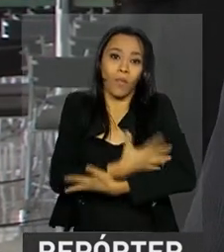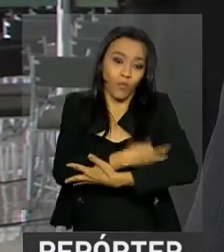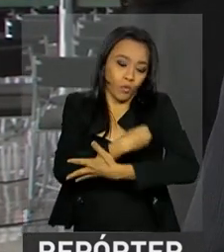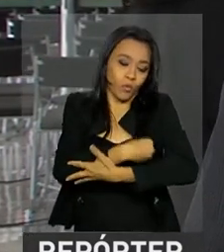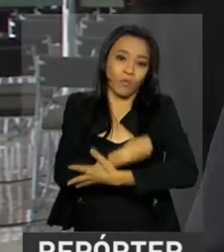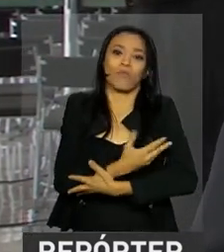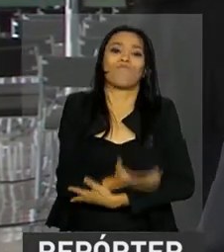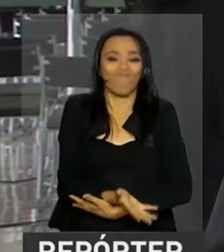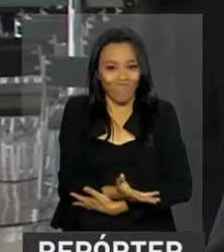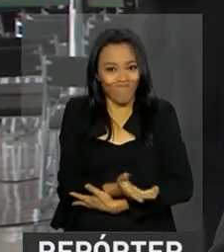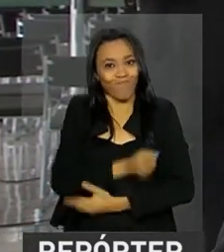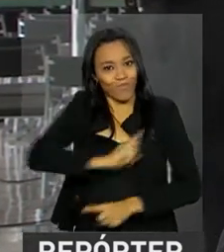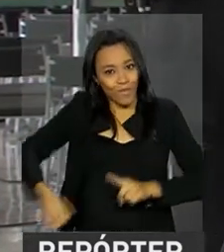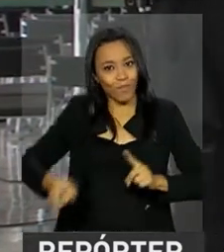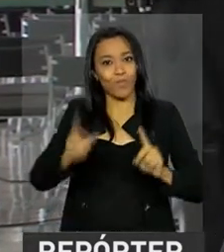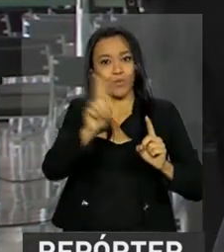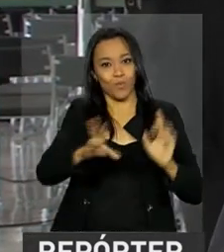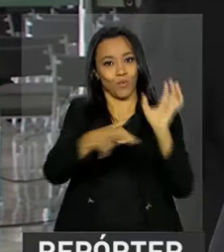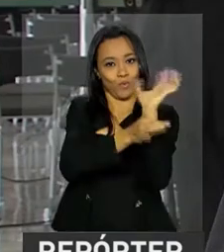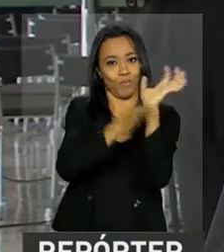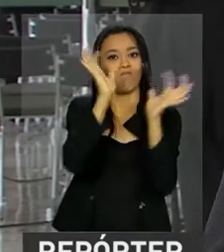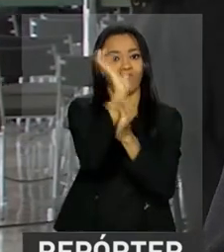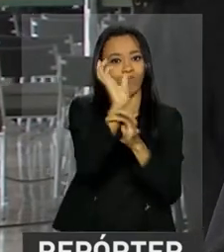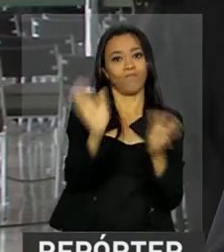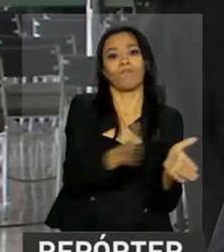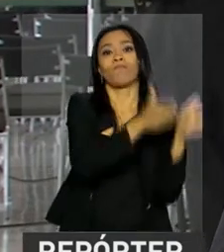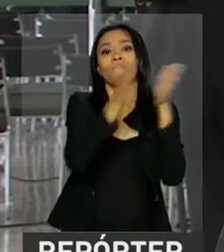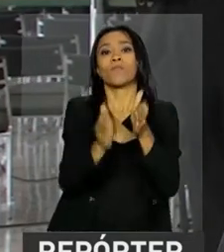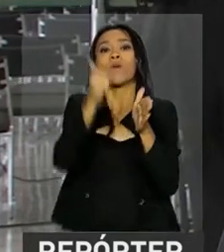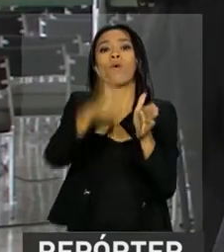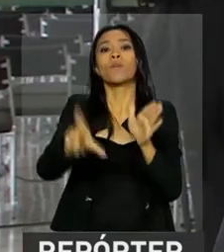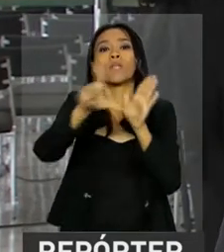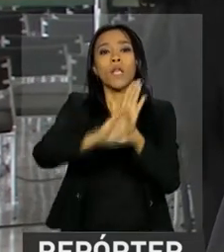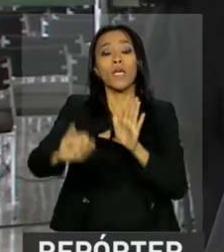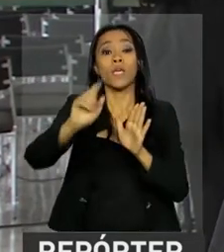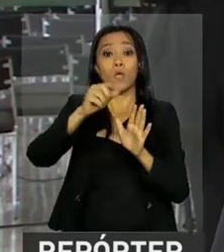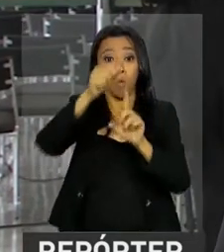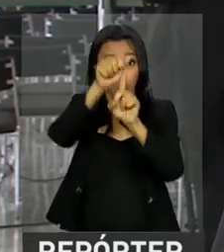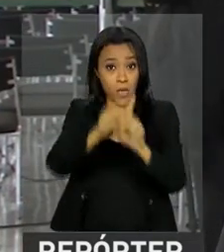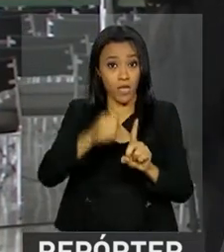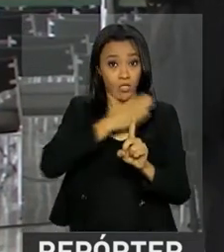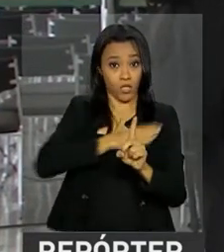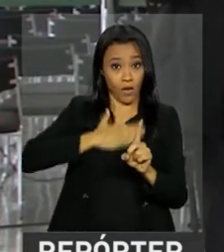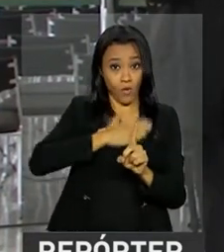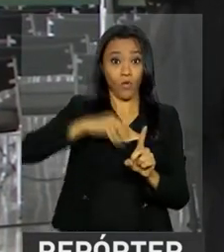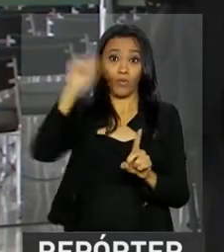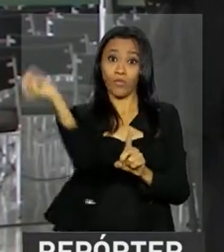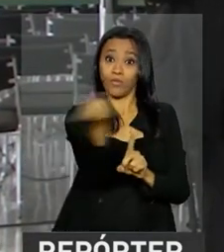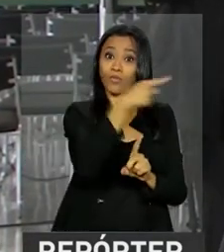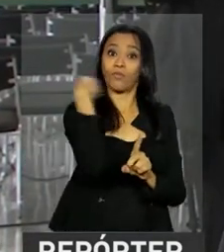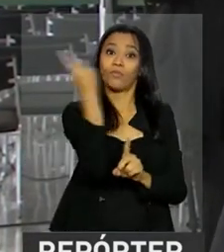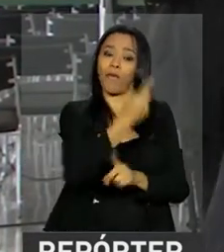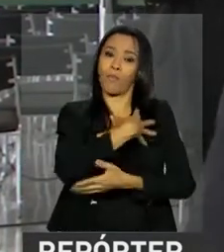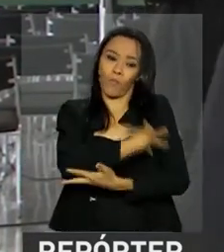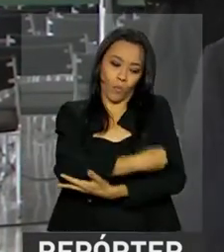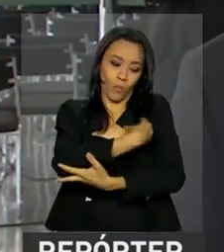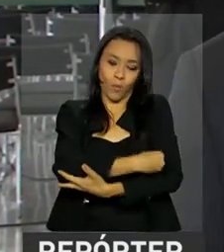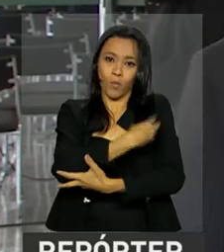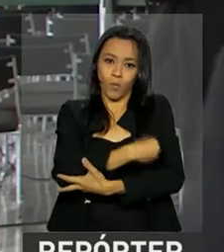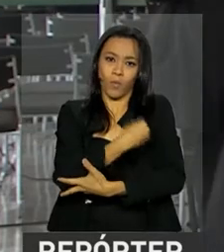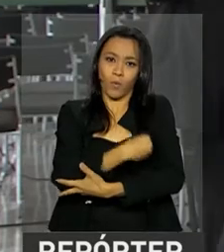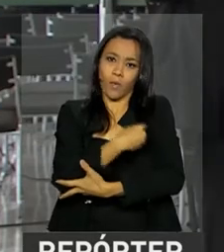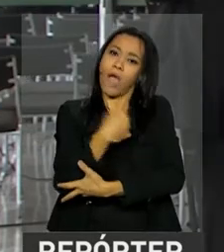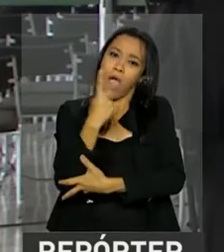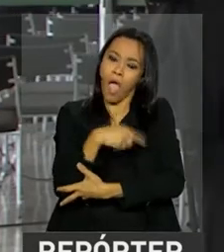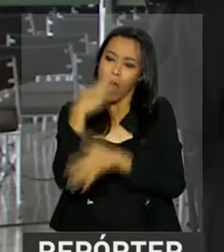inicial após o pato uma outra lei institui a o mês de agosto como meio do aleitamento materno para chamar a atenção justamente